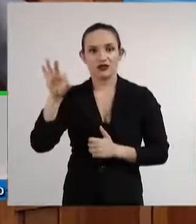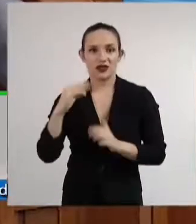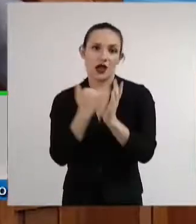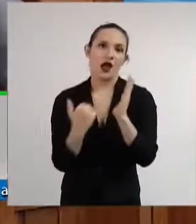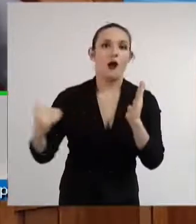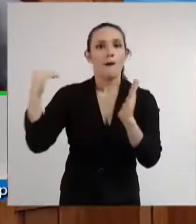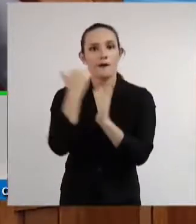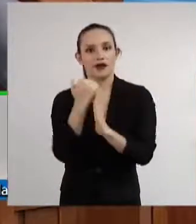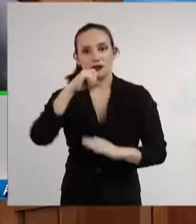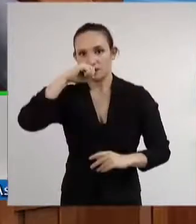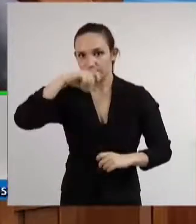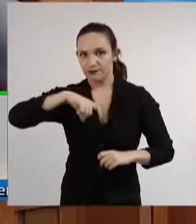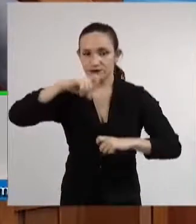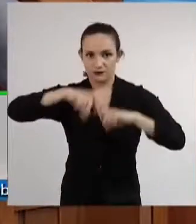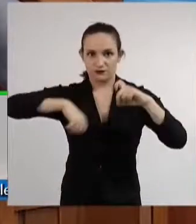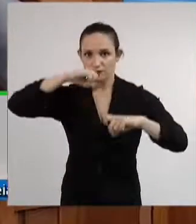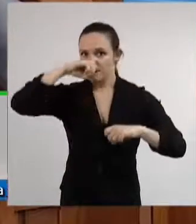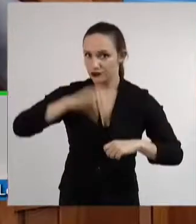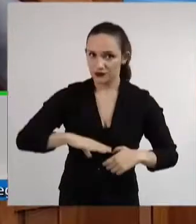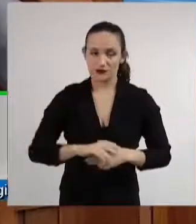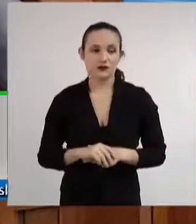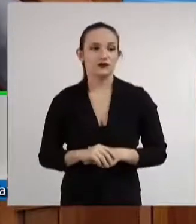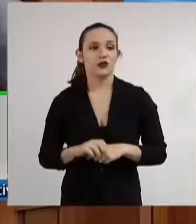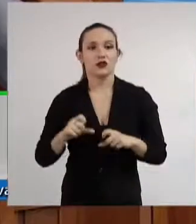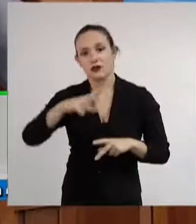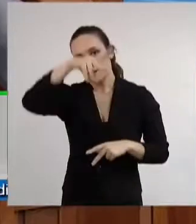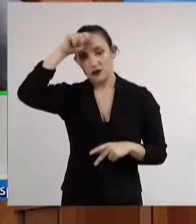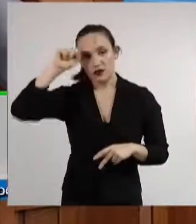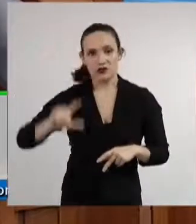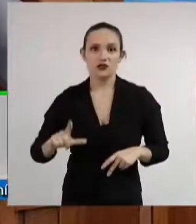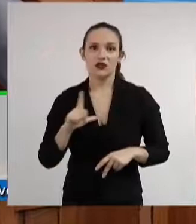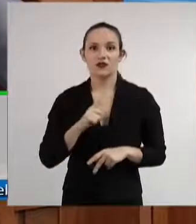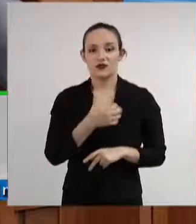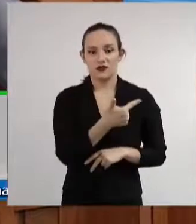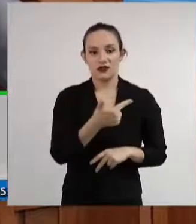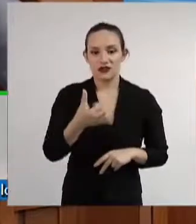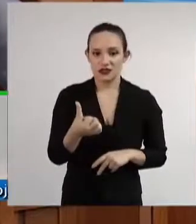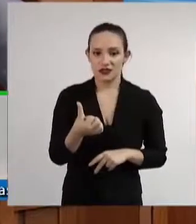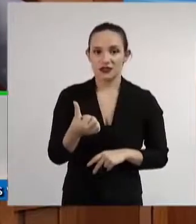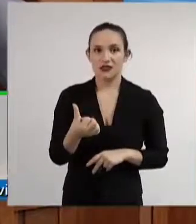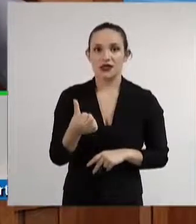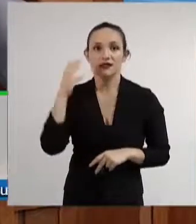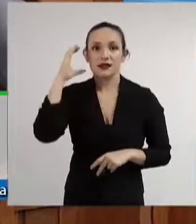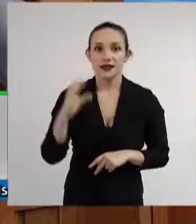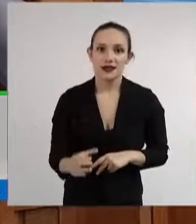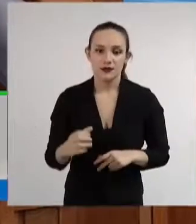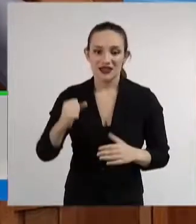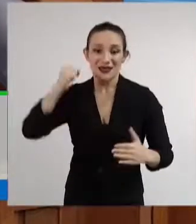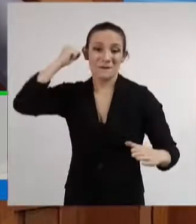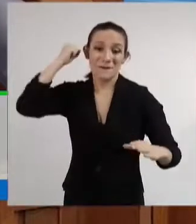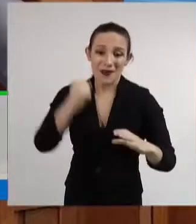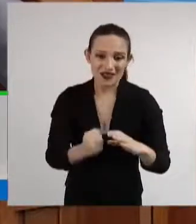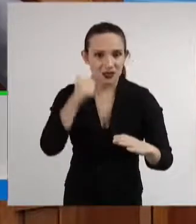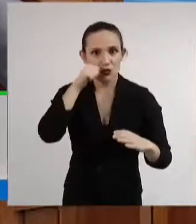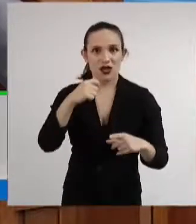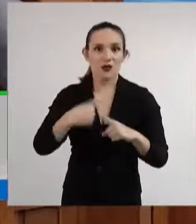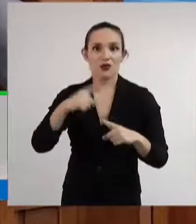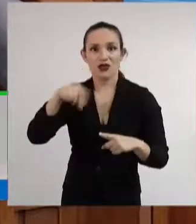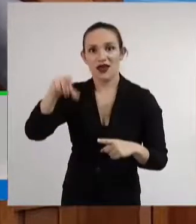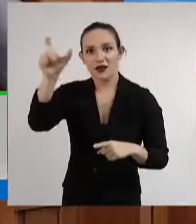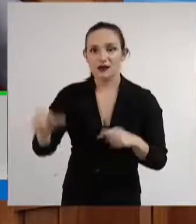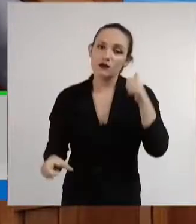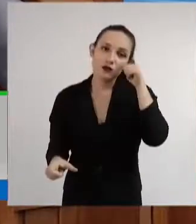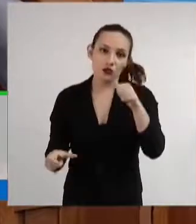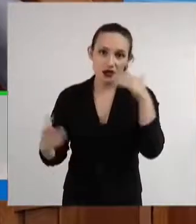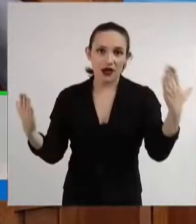7,7%. Mato Grosso do Sul registrou 26 casos de feminicídios consumados de 1º de janeiro a 15 de